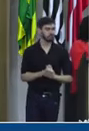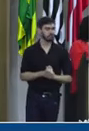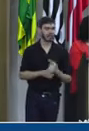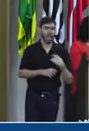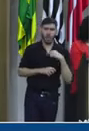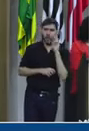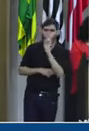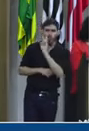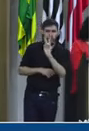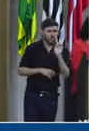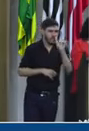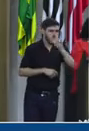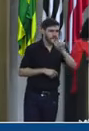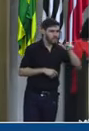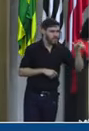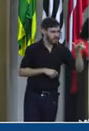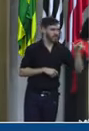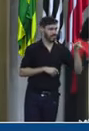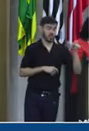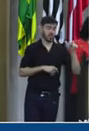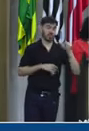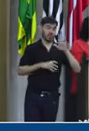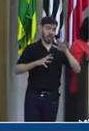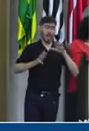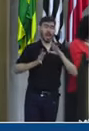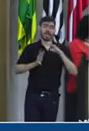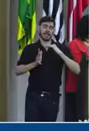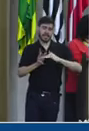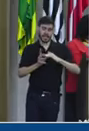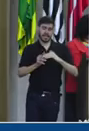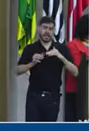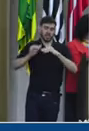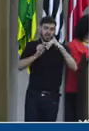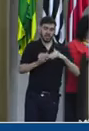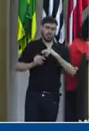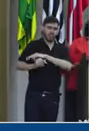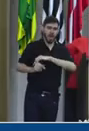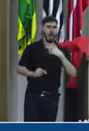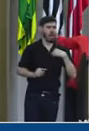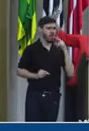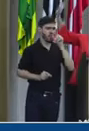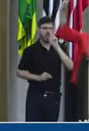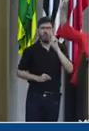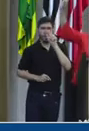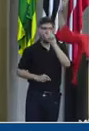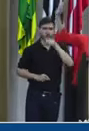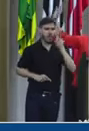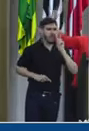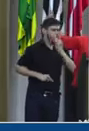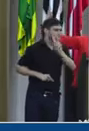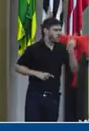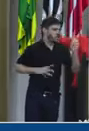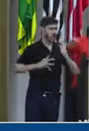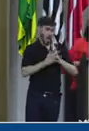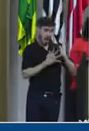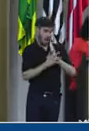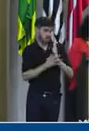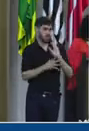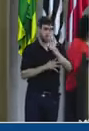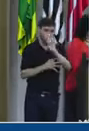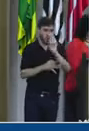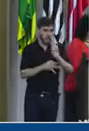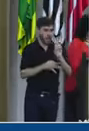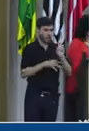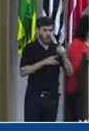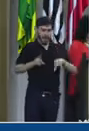rostinho, tirando a Secretaria da Igualdade Racial, eu vi alguns rostinhos muito curiosos quando começamos a passar ali o nome dos